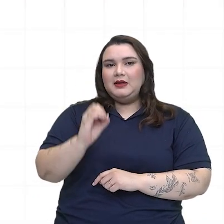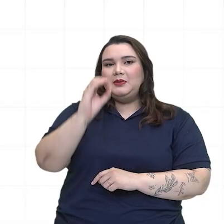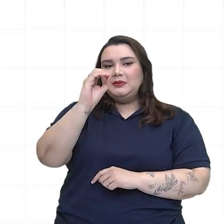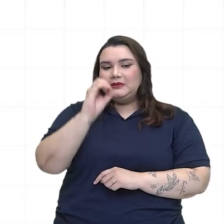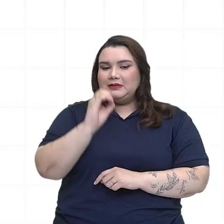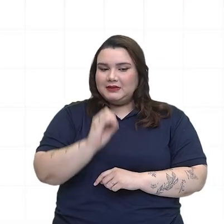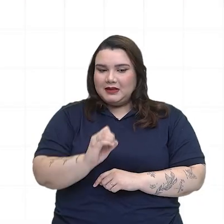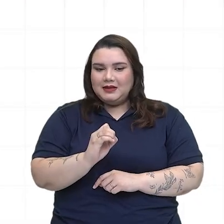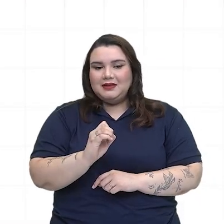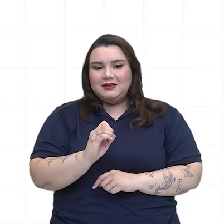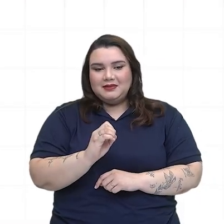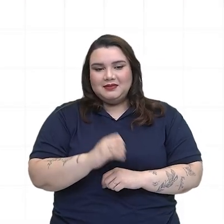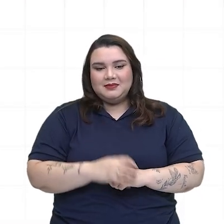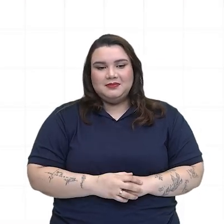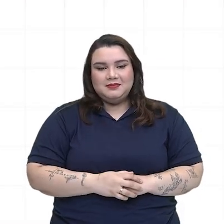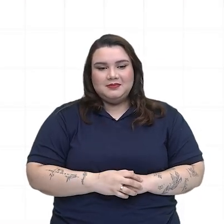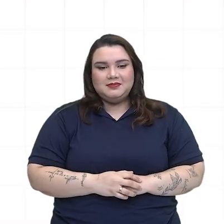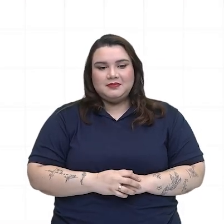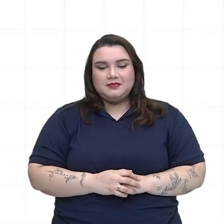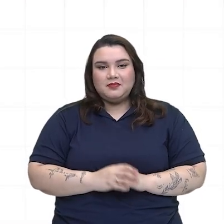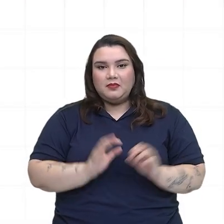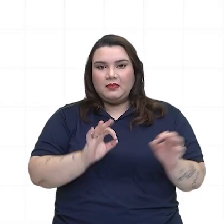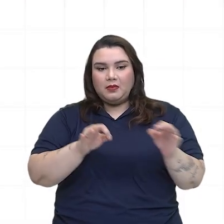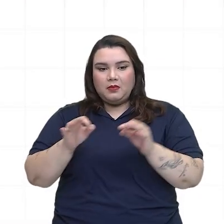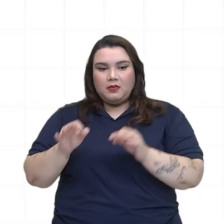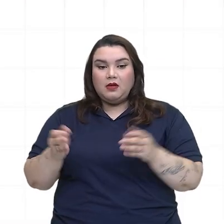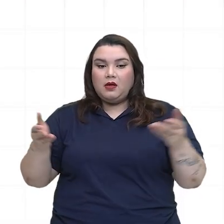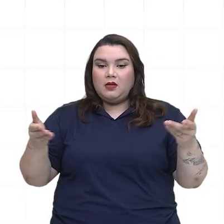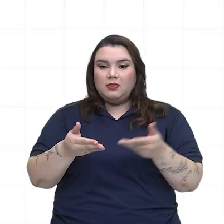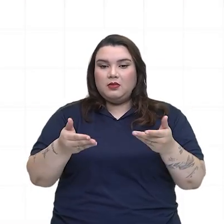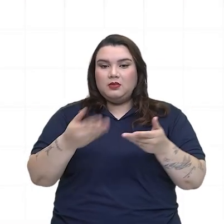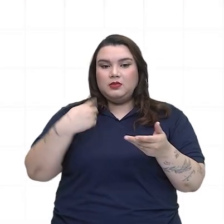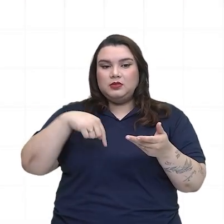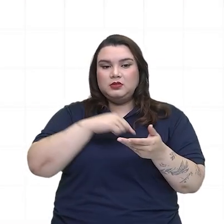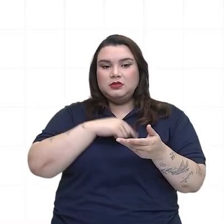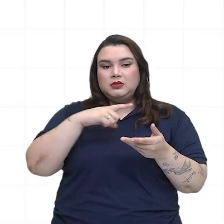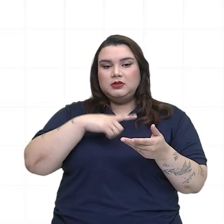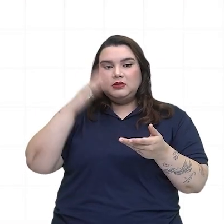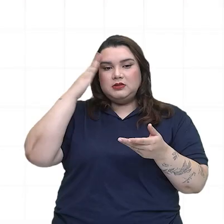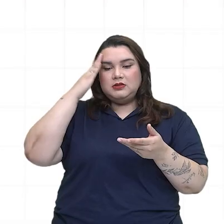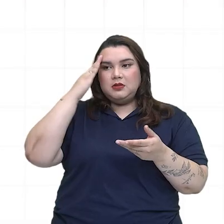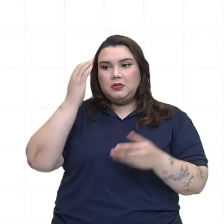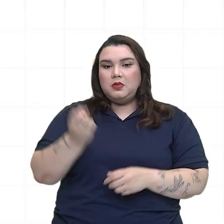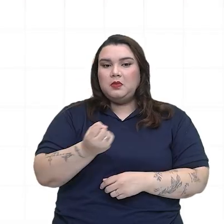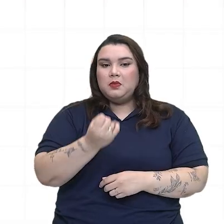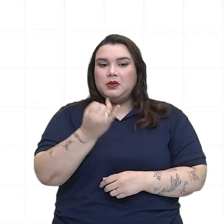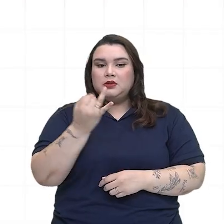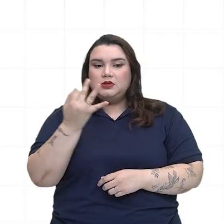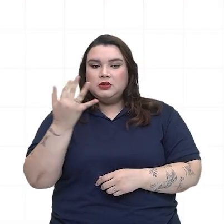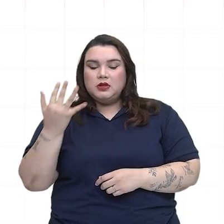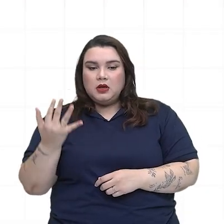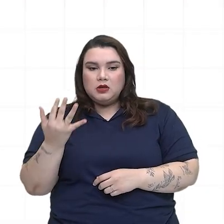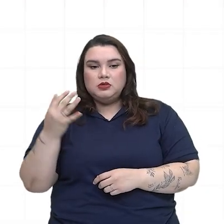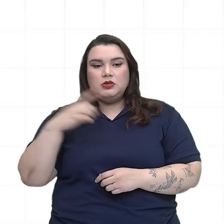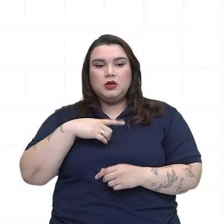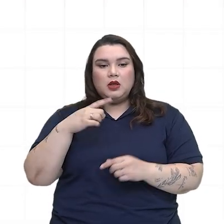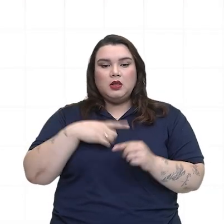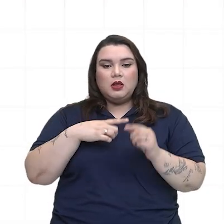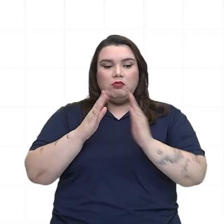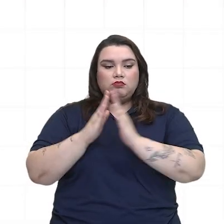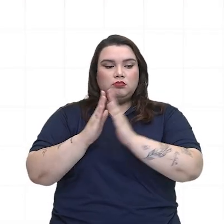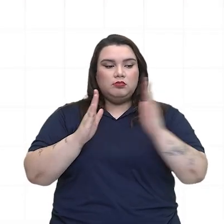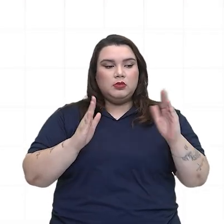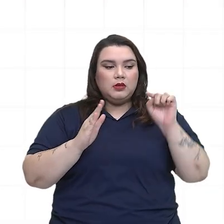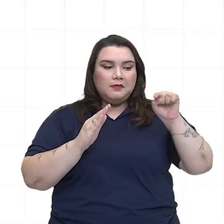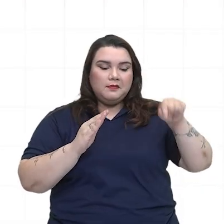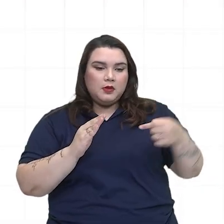aqui também. Agora a gente tem que levar em consideração a quantidade de casas decimais que a gente tem. Nesse primeiro